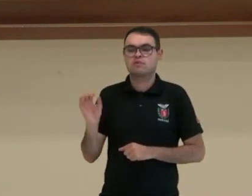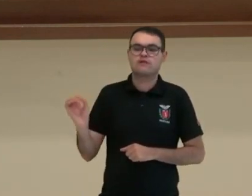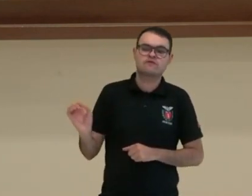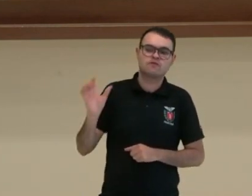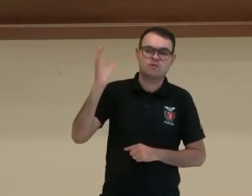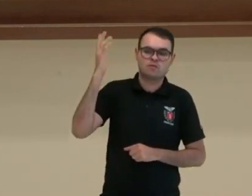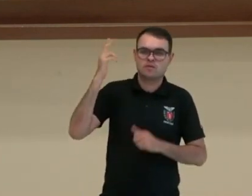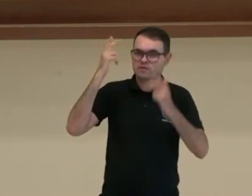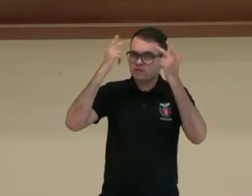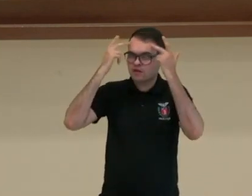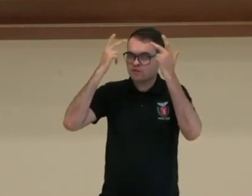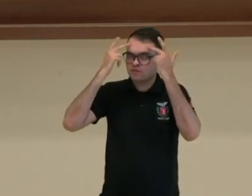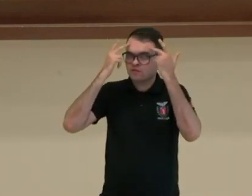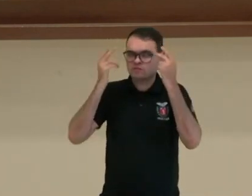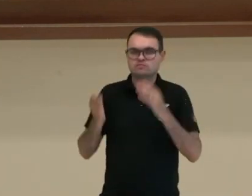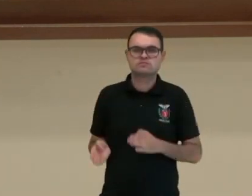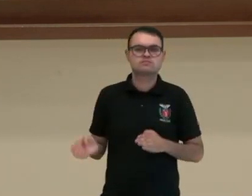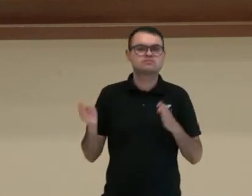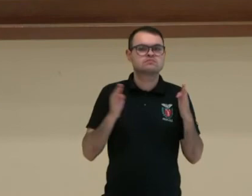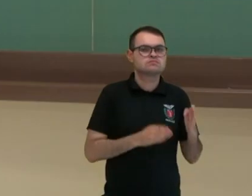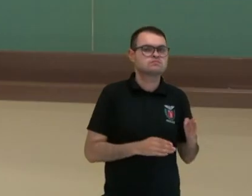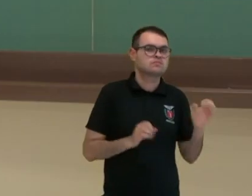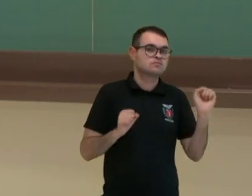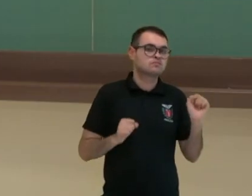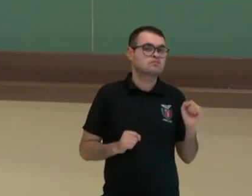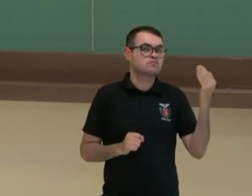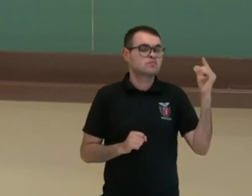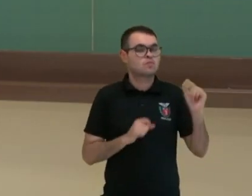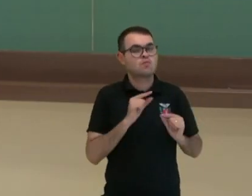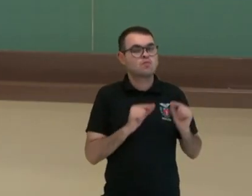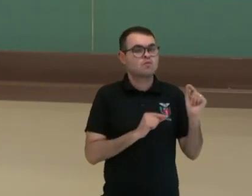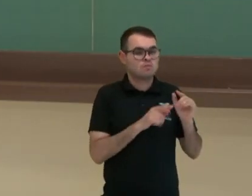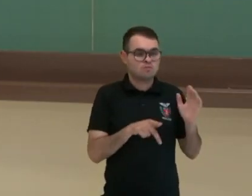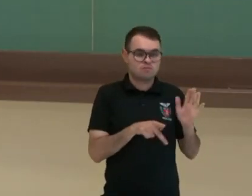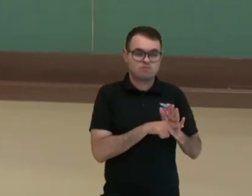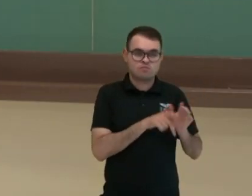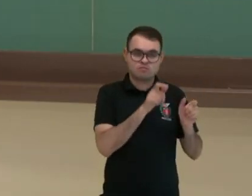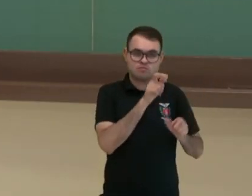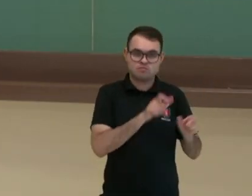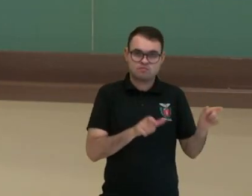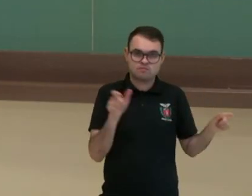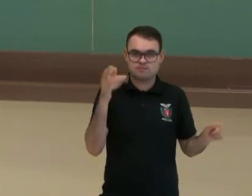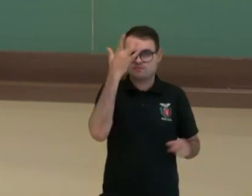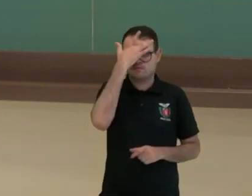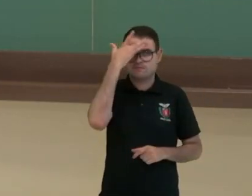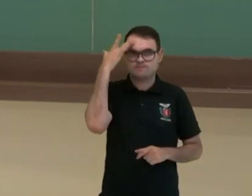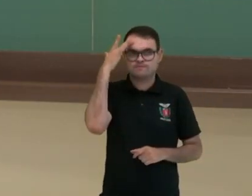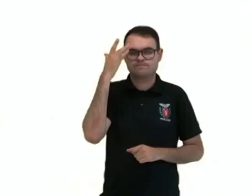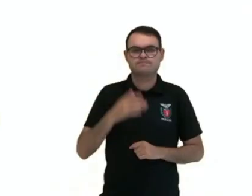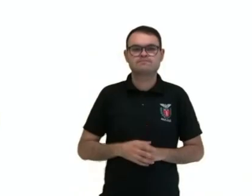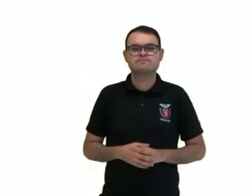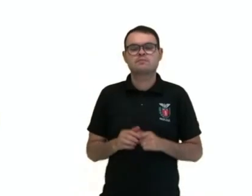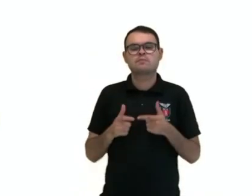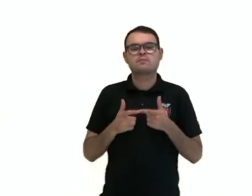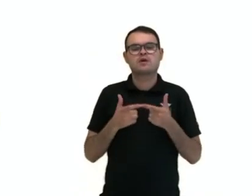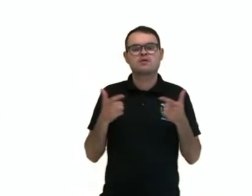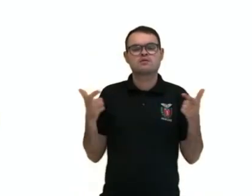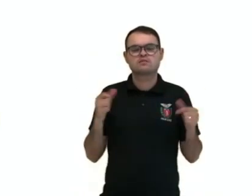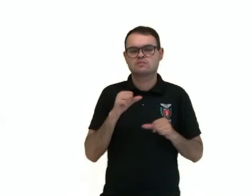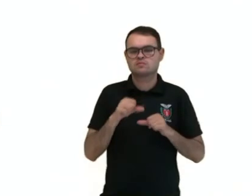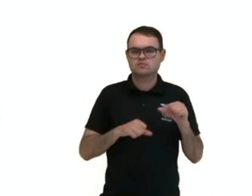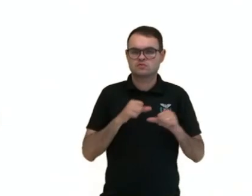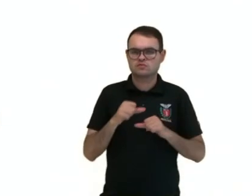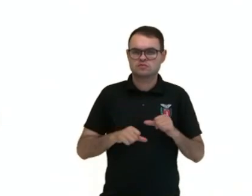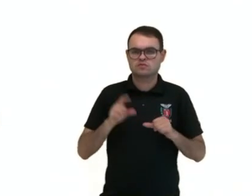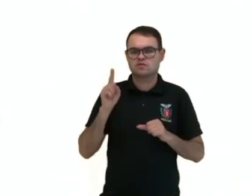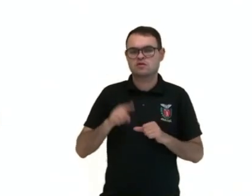fenômenos naturais, e também tem aqueles que são causados pelos seres humanos. A maioria das mudanças, no entanto,